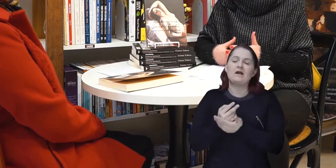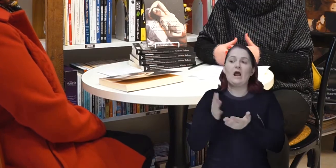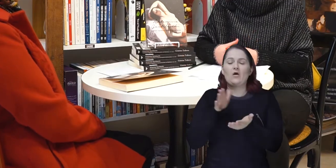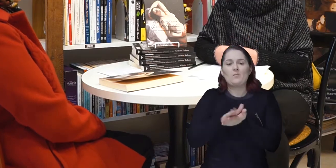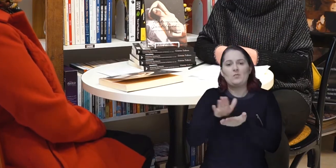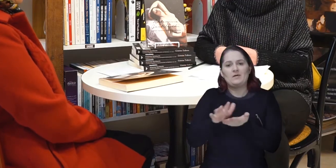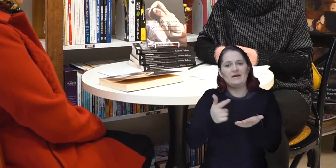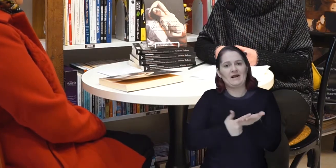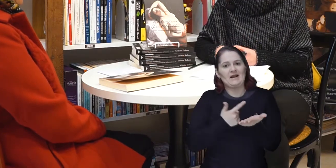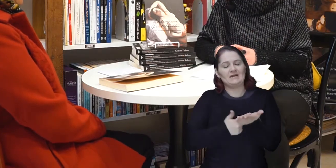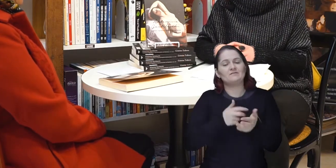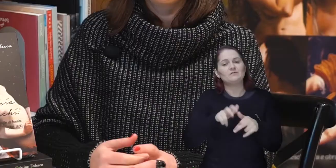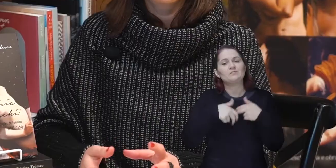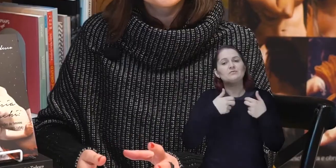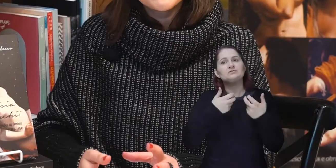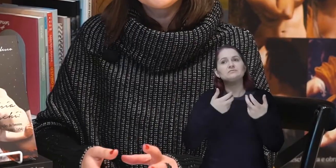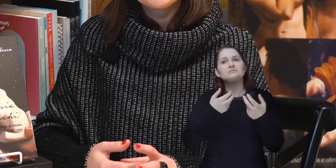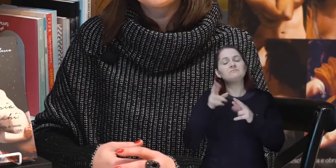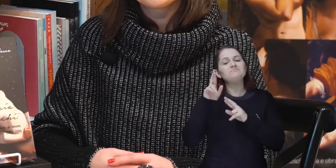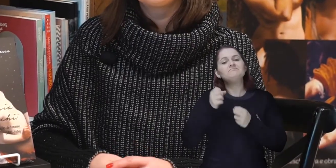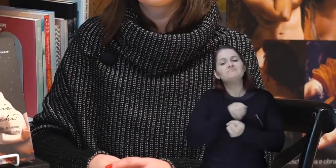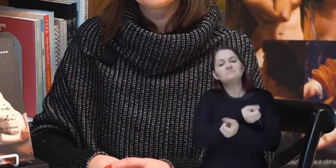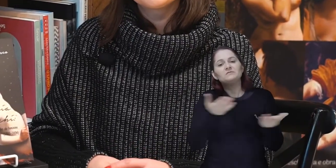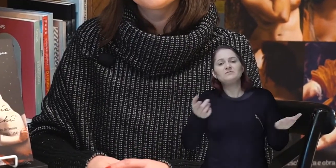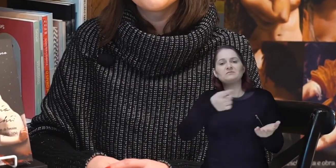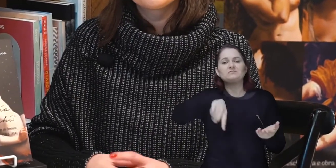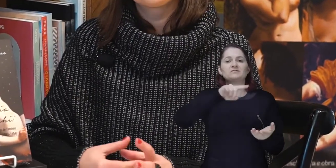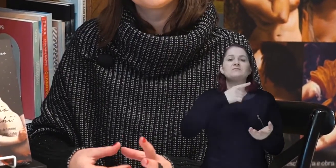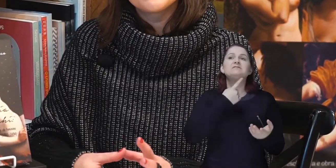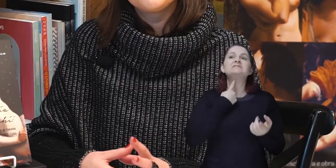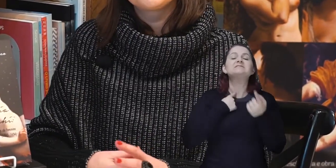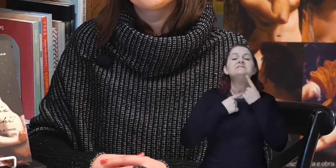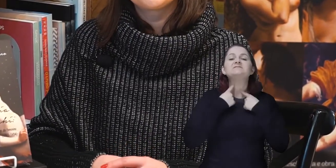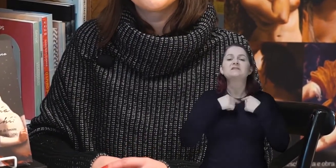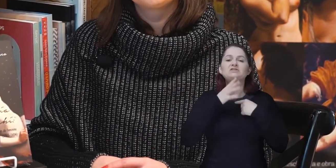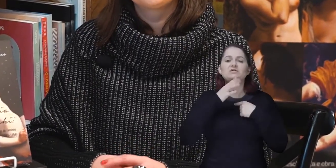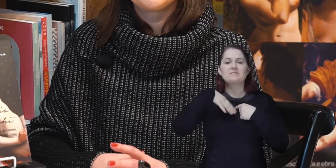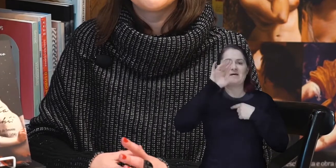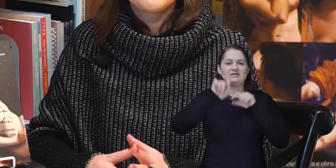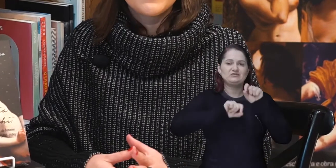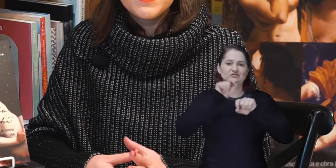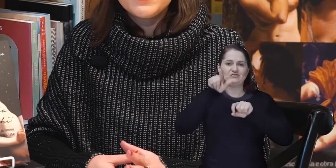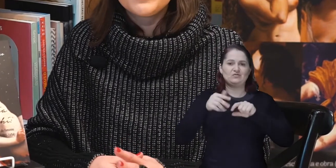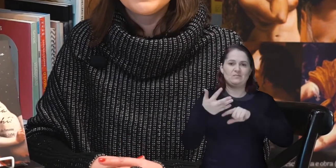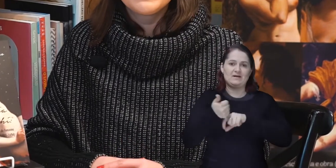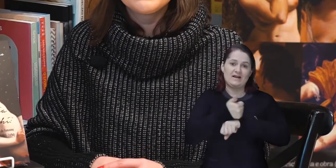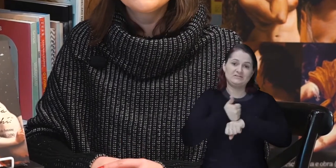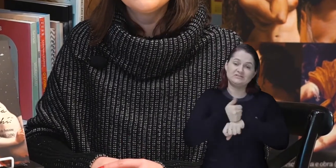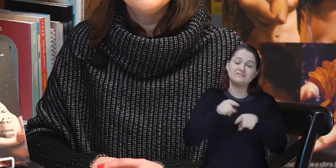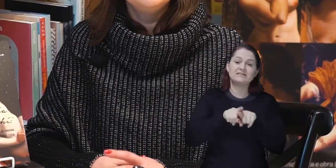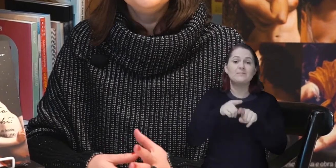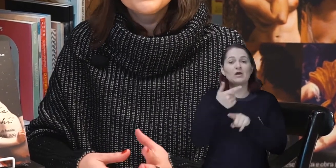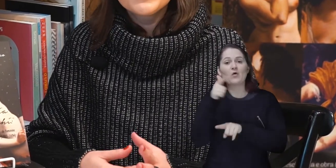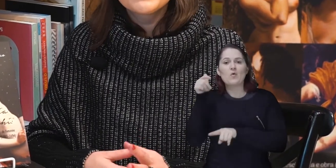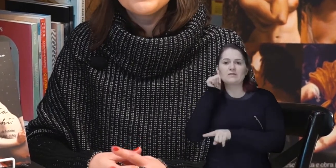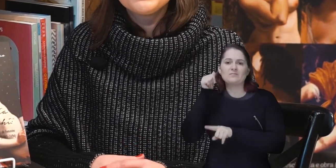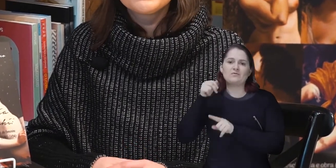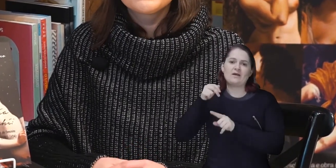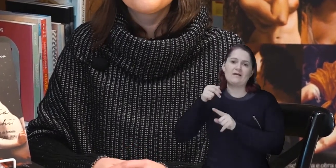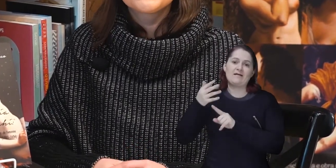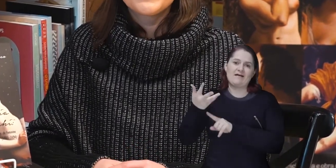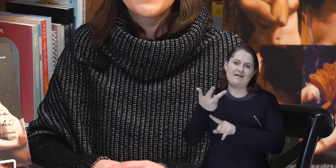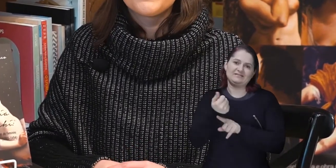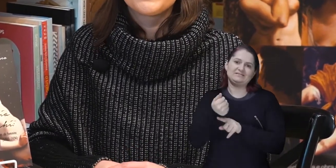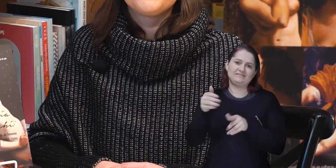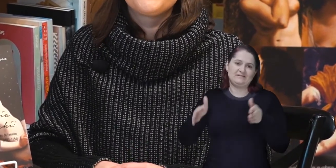com a publicação do meu livro. Então espero ter deixado em vocês também a vontade de saber mais sobre a Artemisia Gentileschi e outras